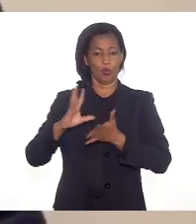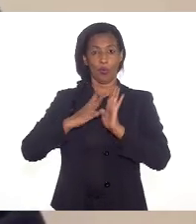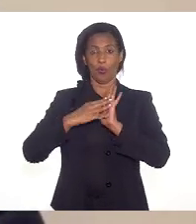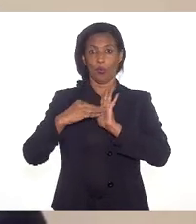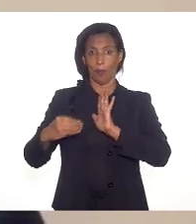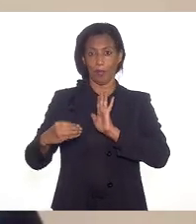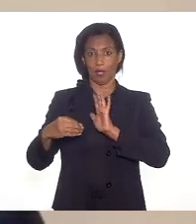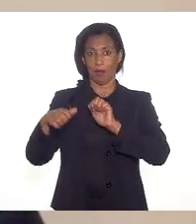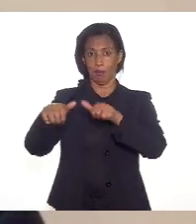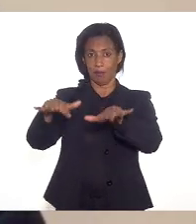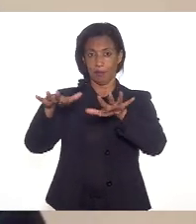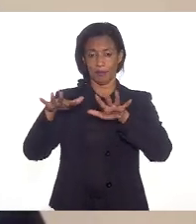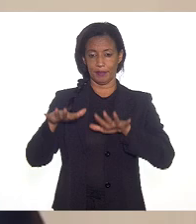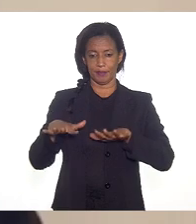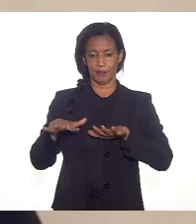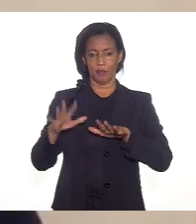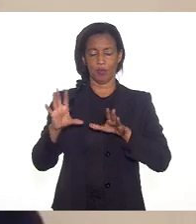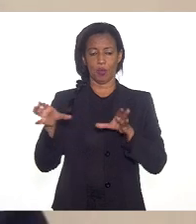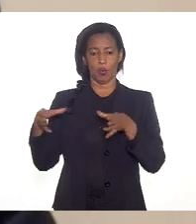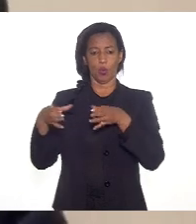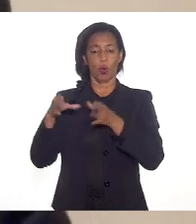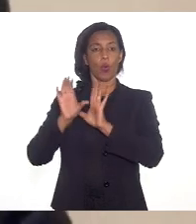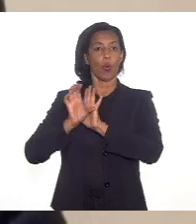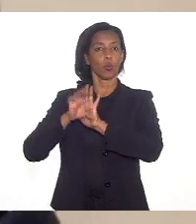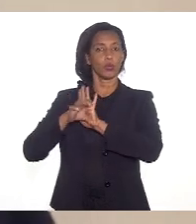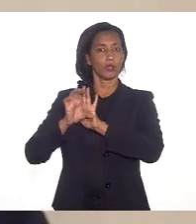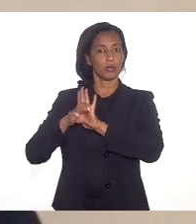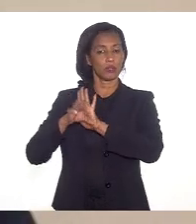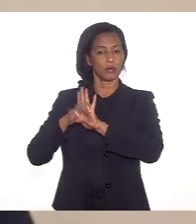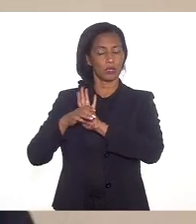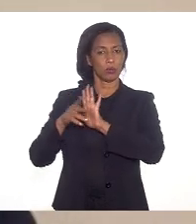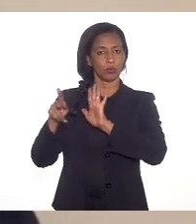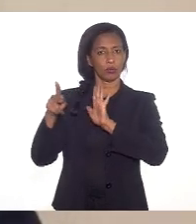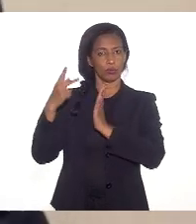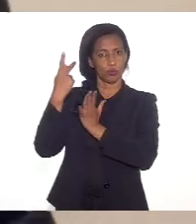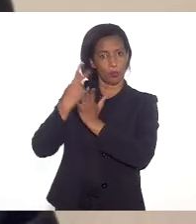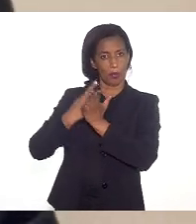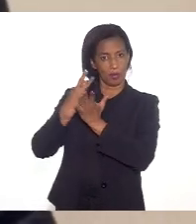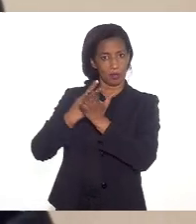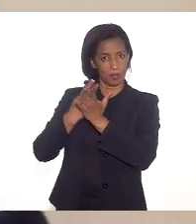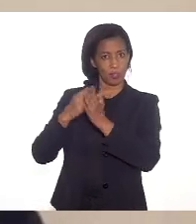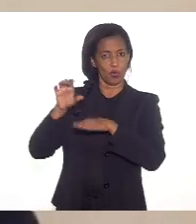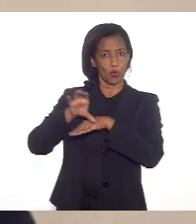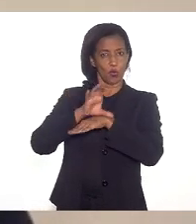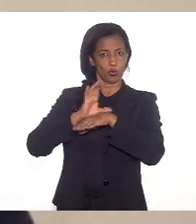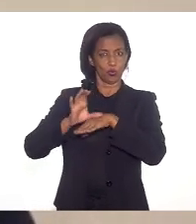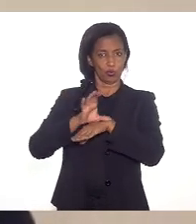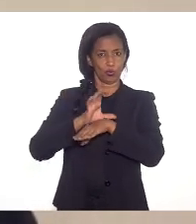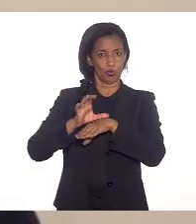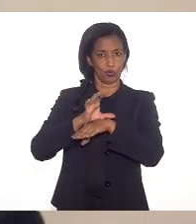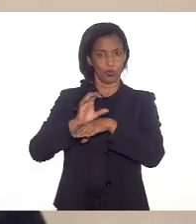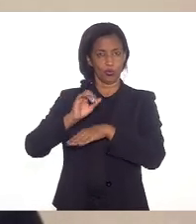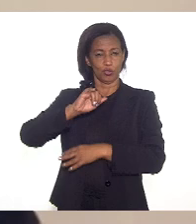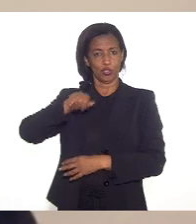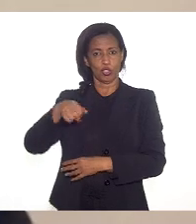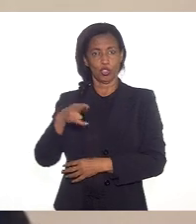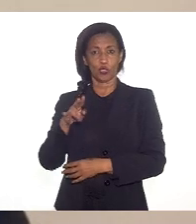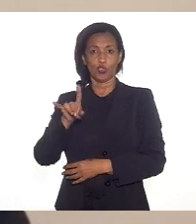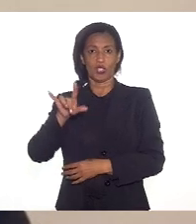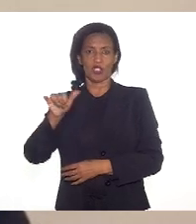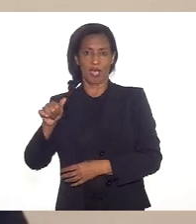o plenário a respeito do conceito dos pareceres de constitucionalidade, juridicidade